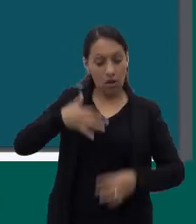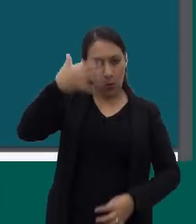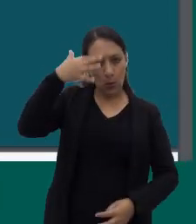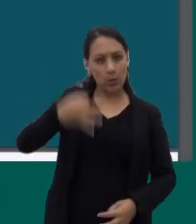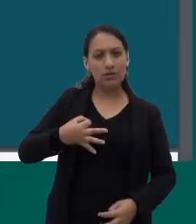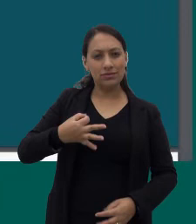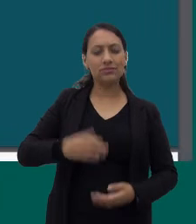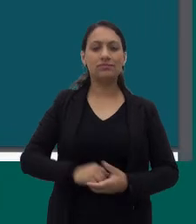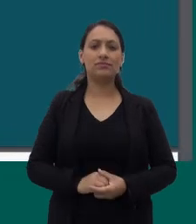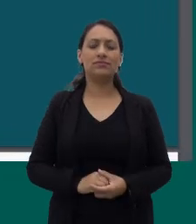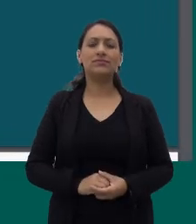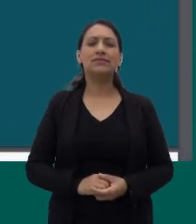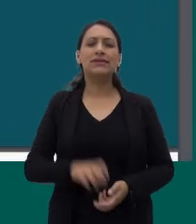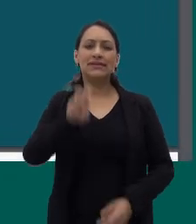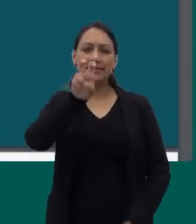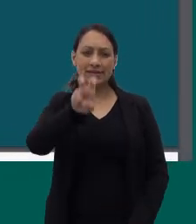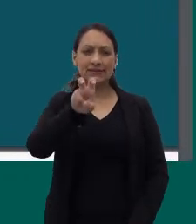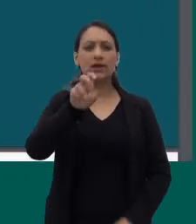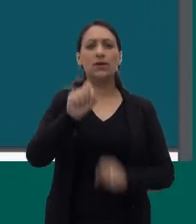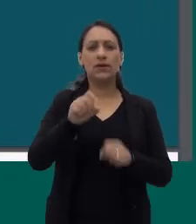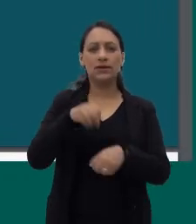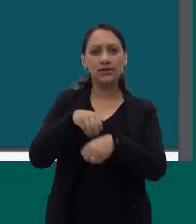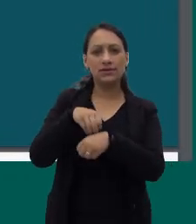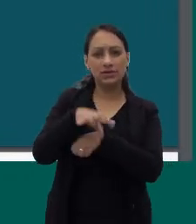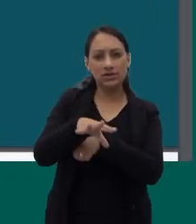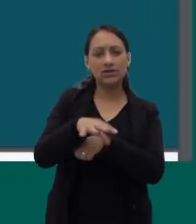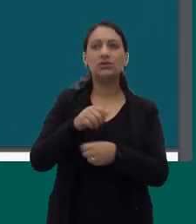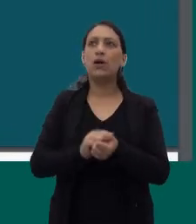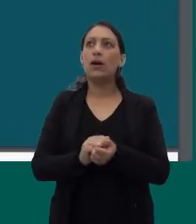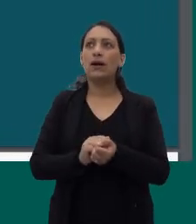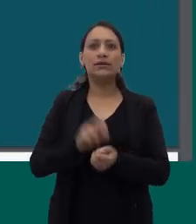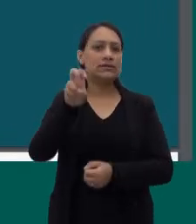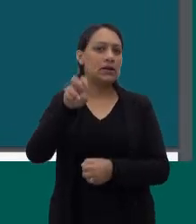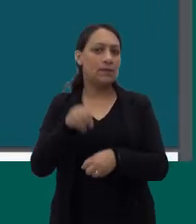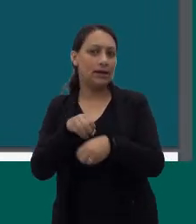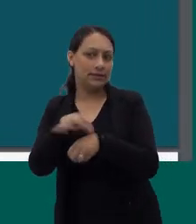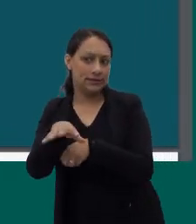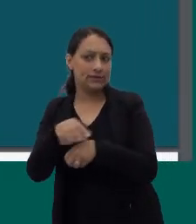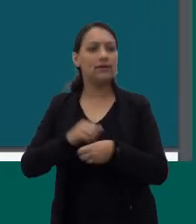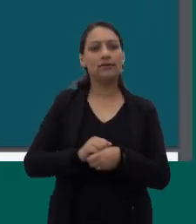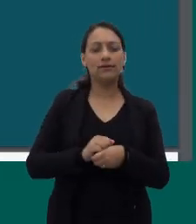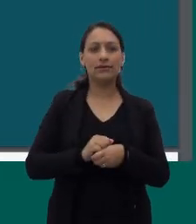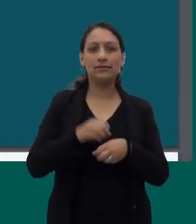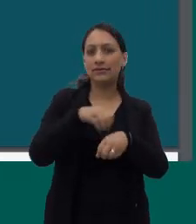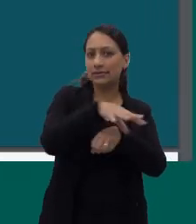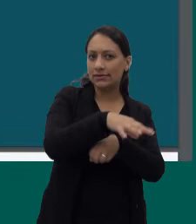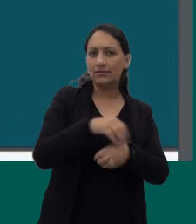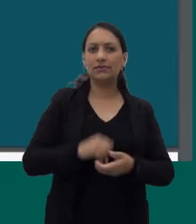5 dicas, né? 5 dicas para isso, 5 dicas para aquilo. Exatamente.